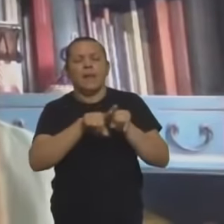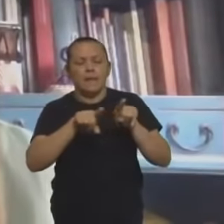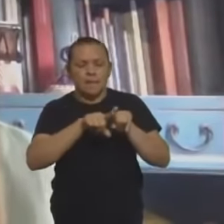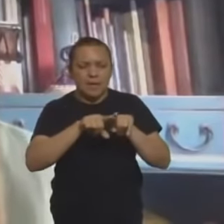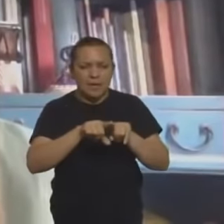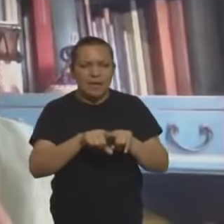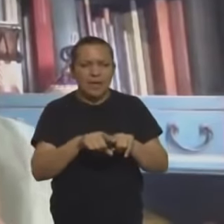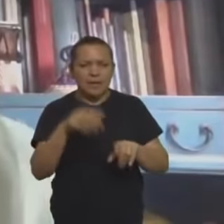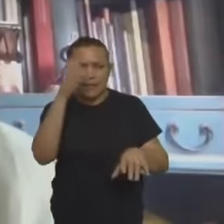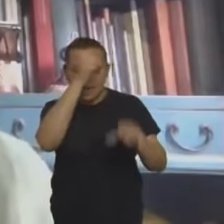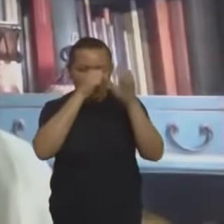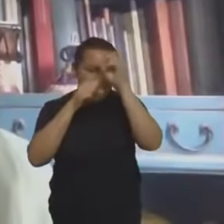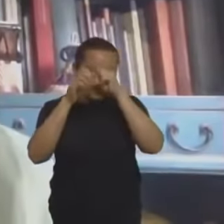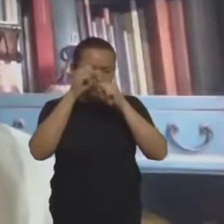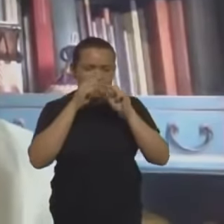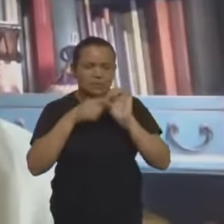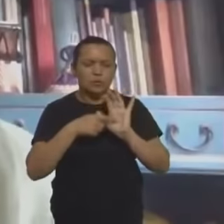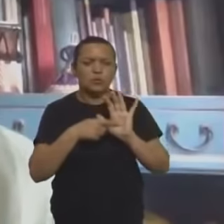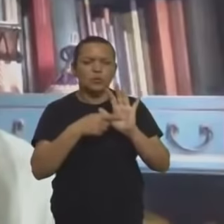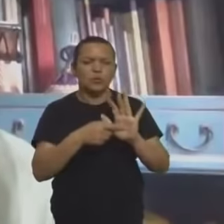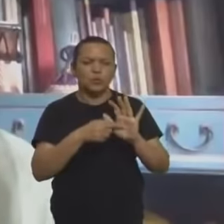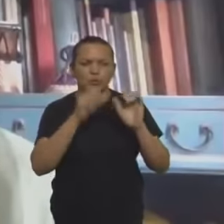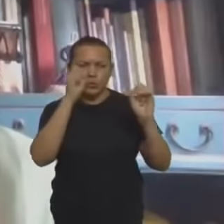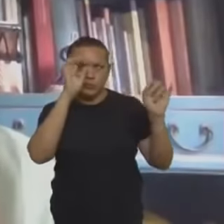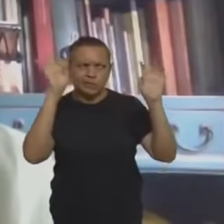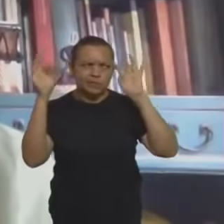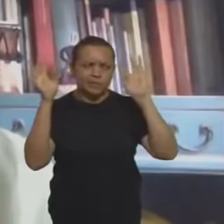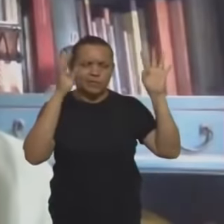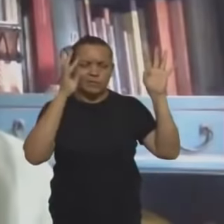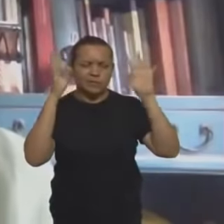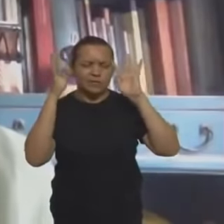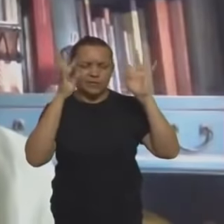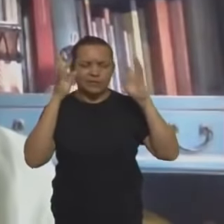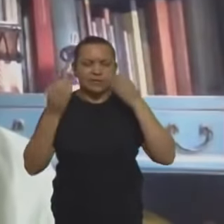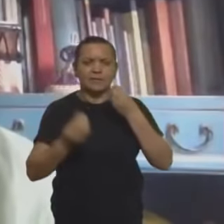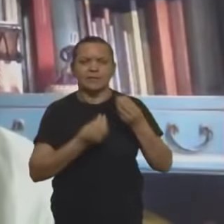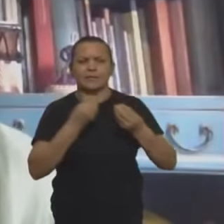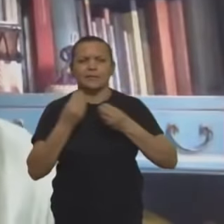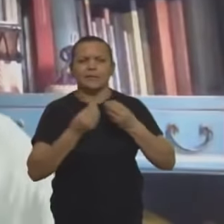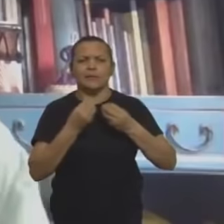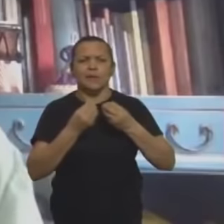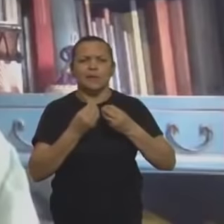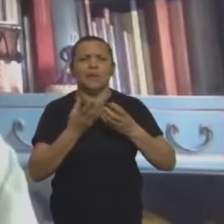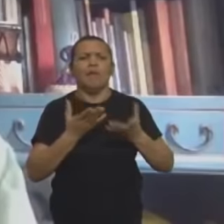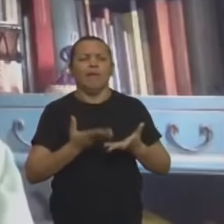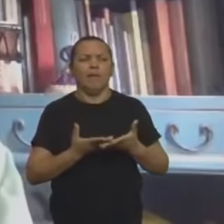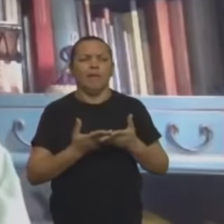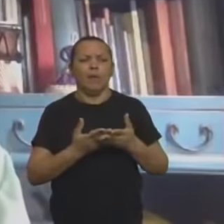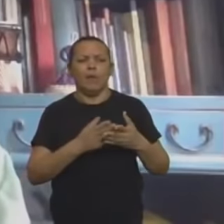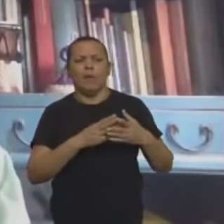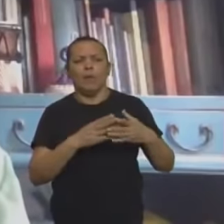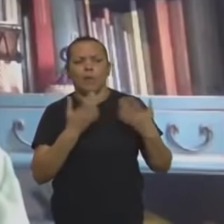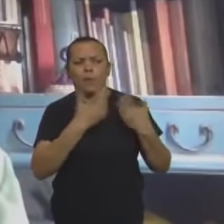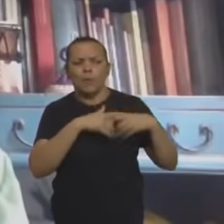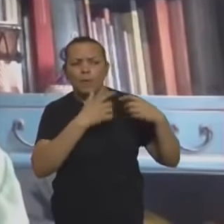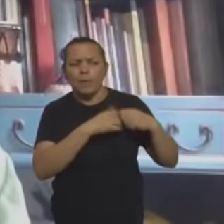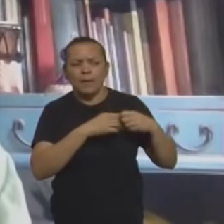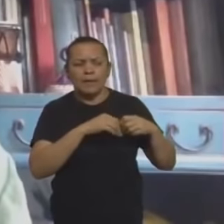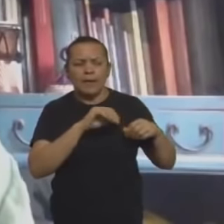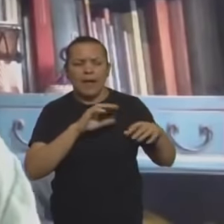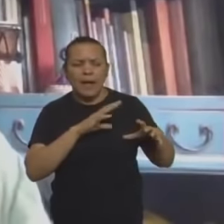estar demonstrando, refletindo, pensando e exercitando, praticando junto com